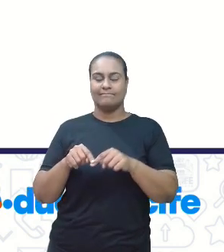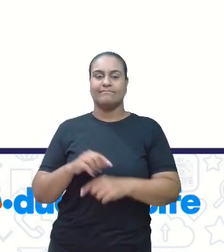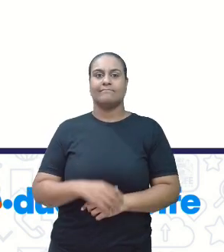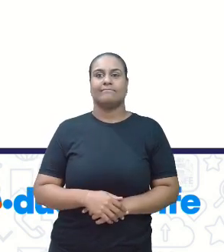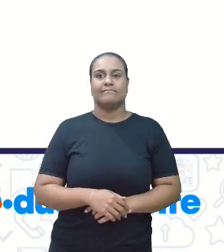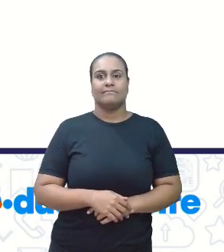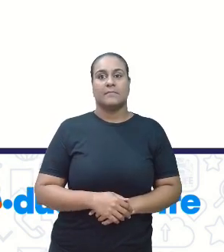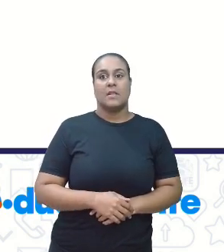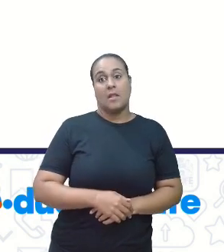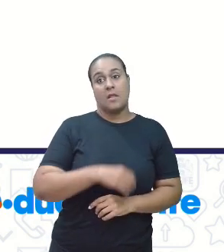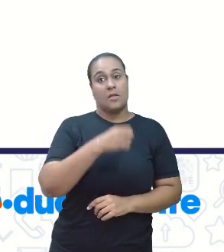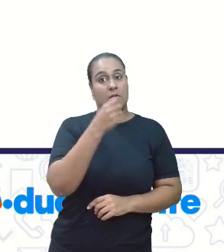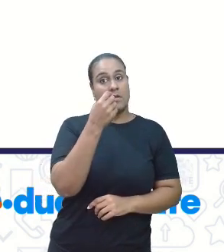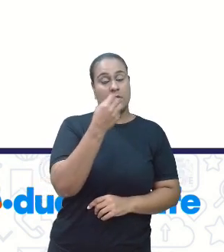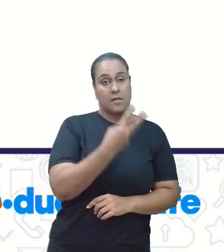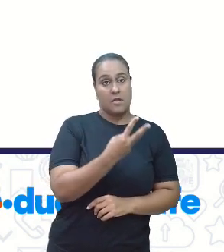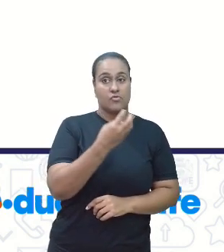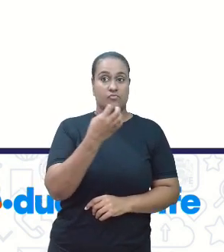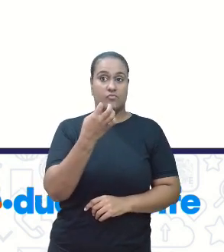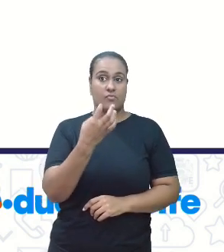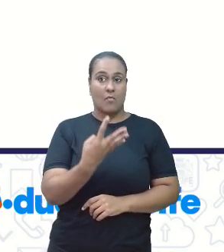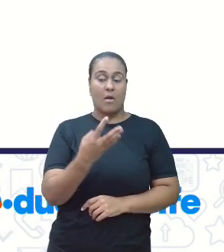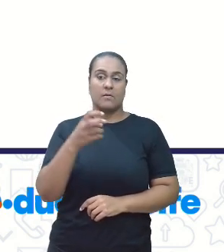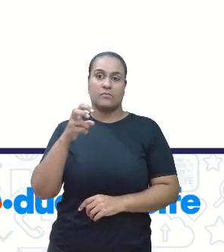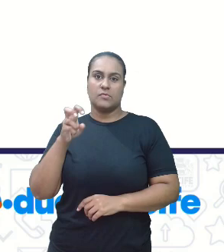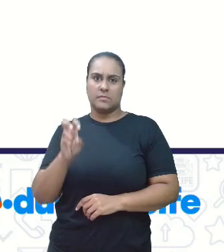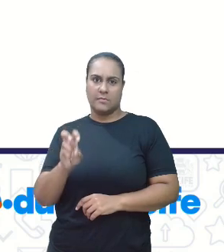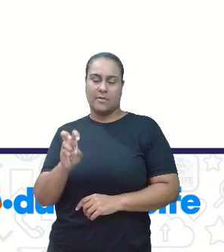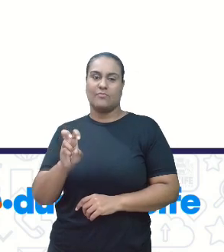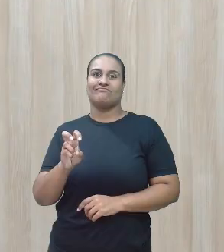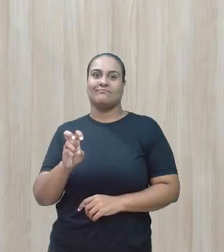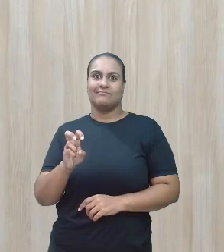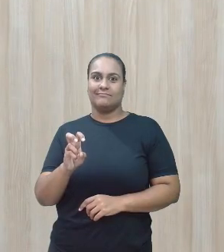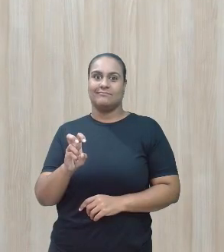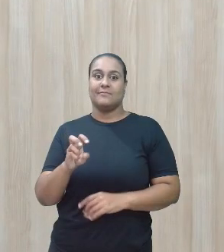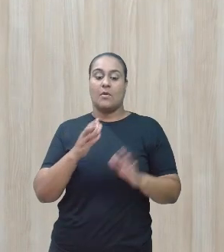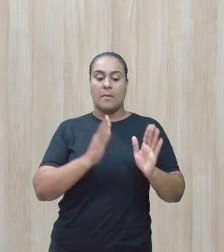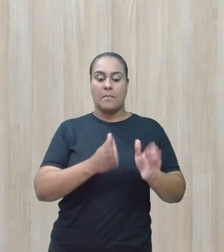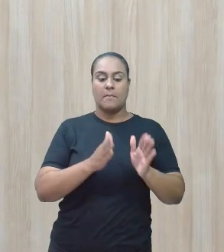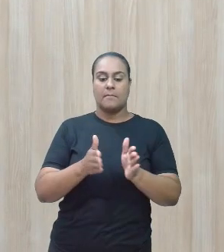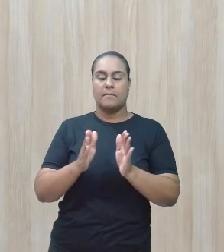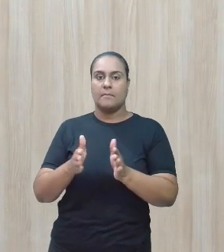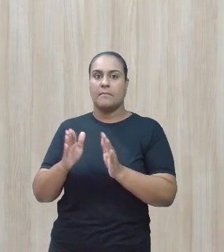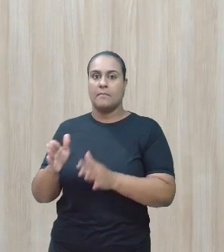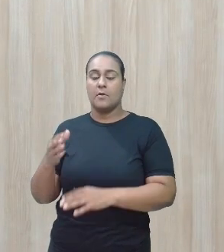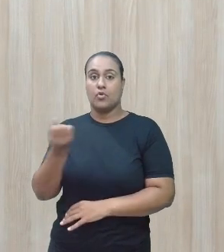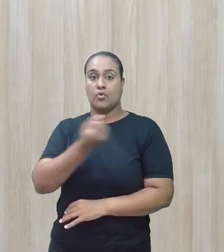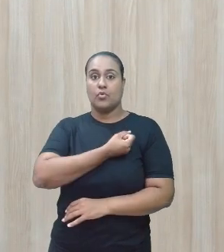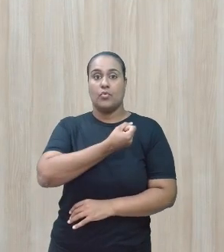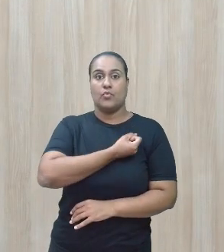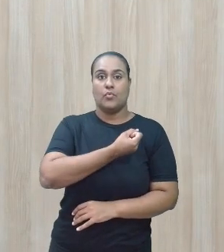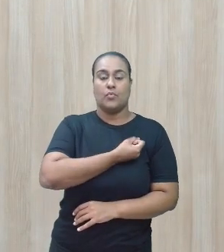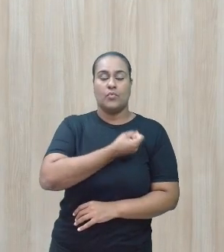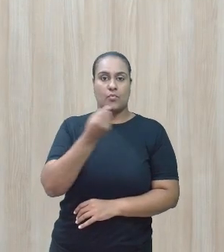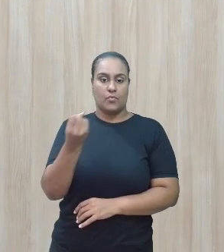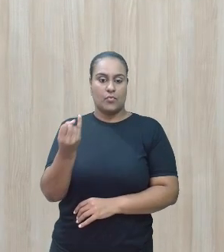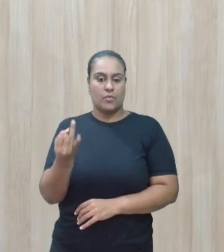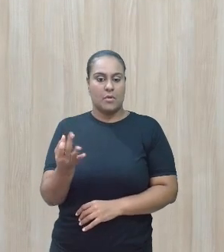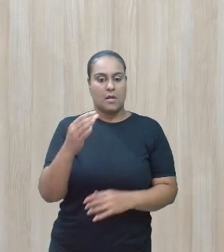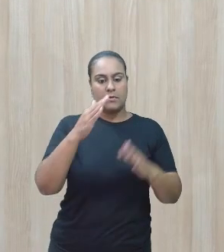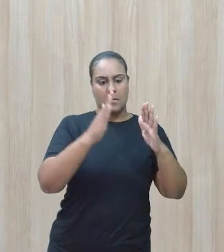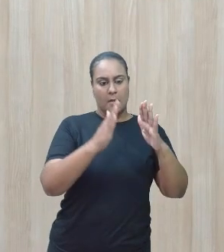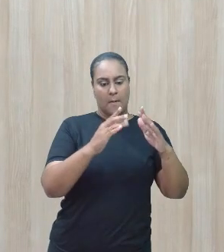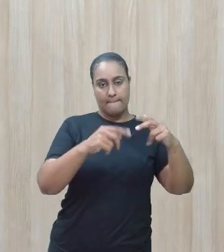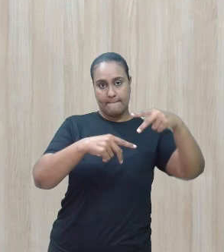certo? Então, eu observo que a ordem ela foi estabelecida a partir do número de lados das